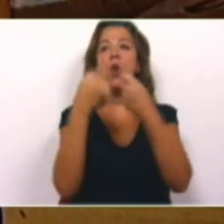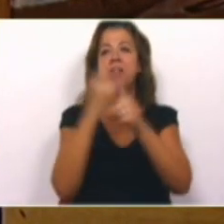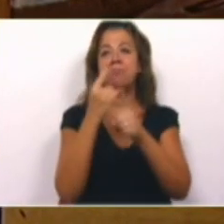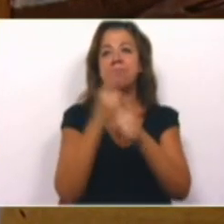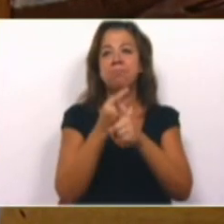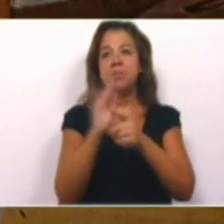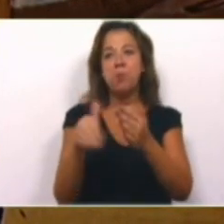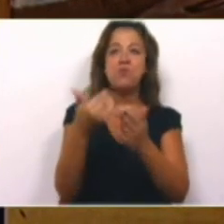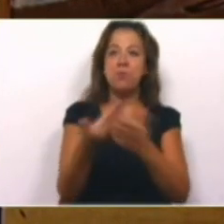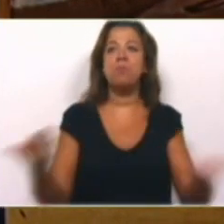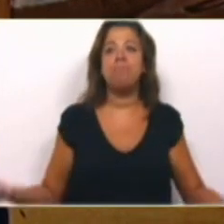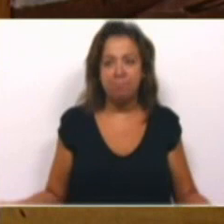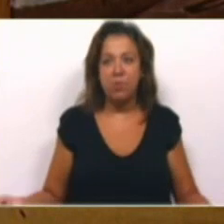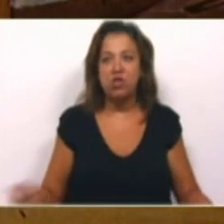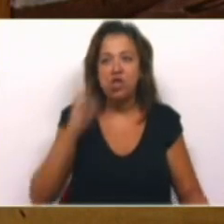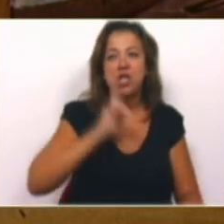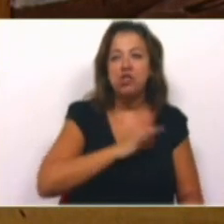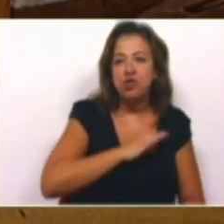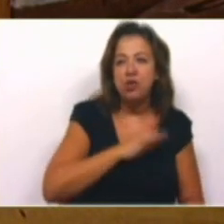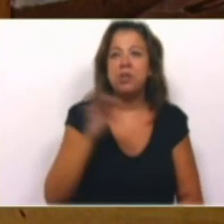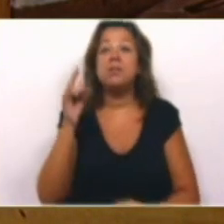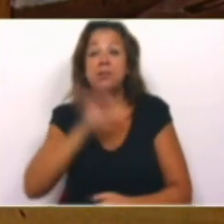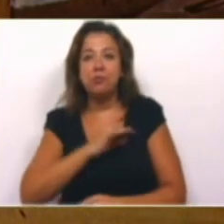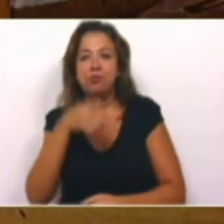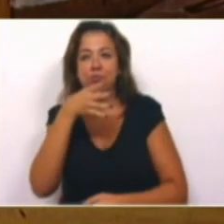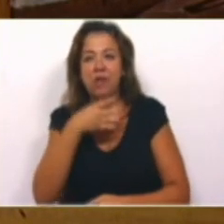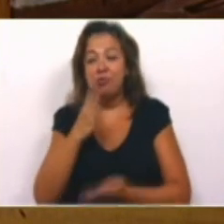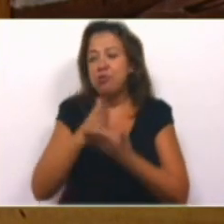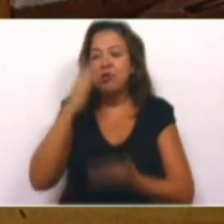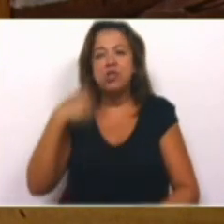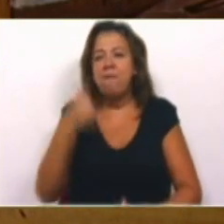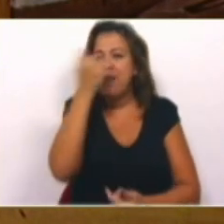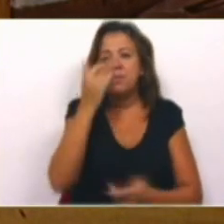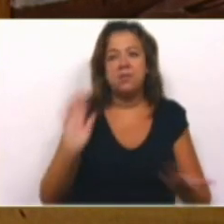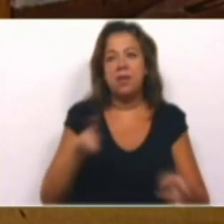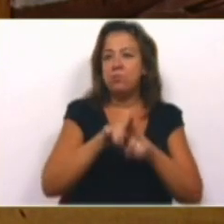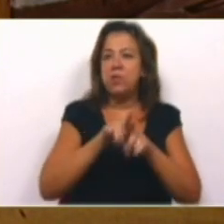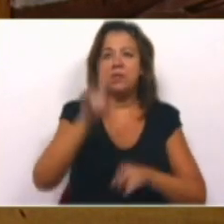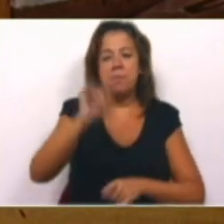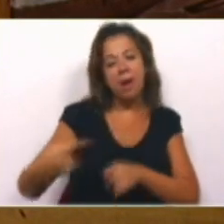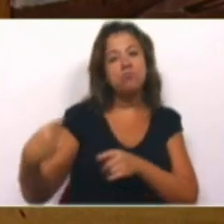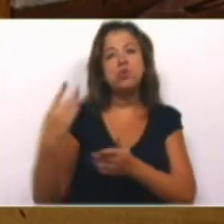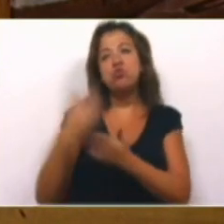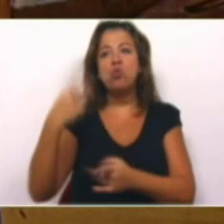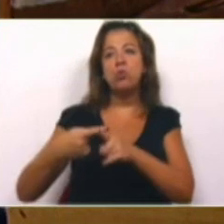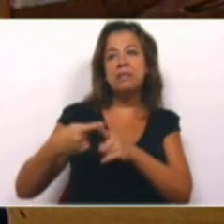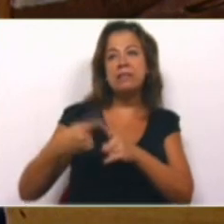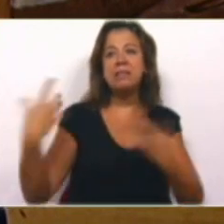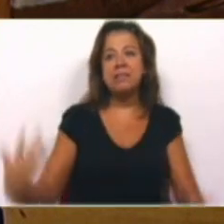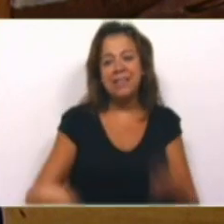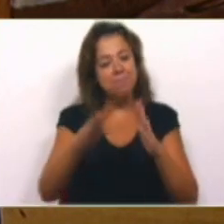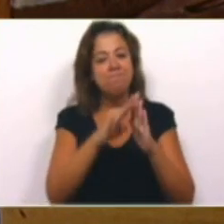mesmas medidas. Senhoras e senhores deputados, só por pura hipocrisia política e por mero interesse de